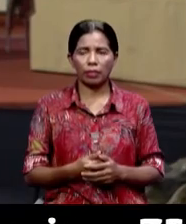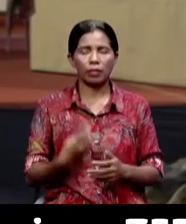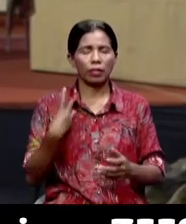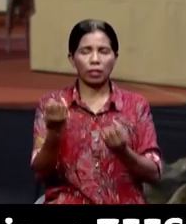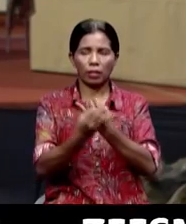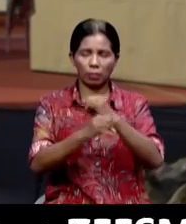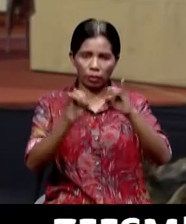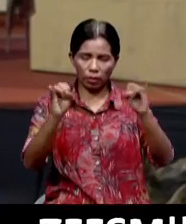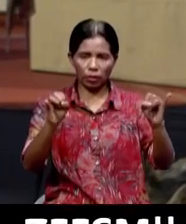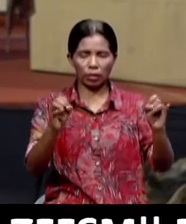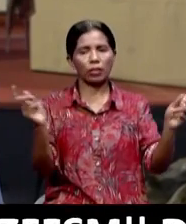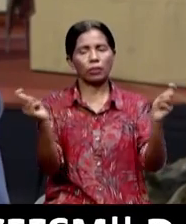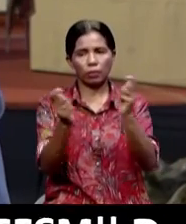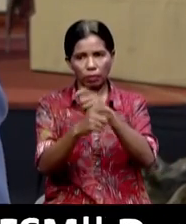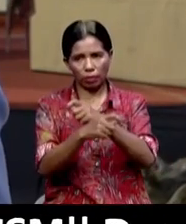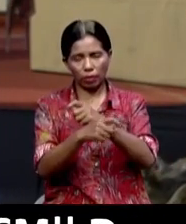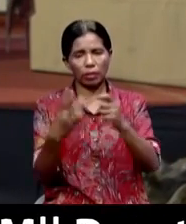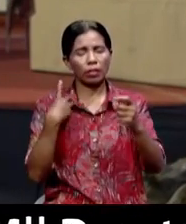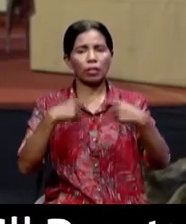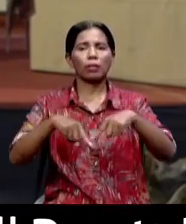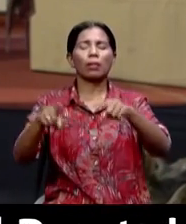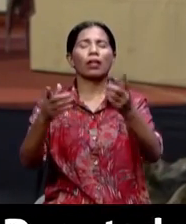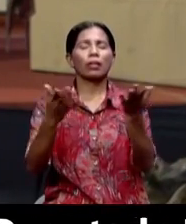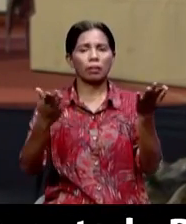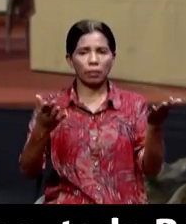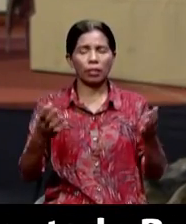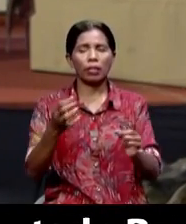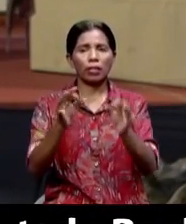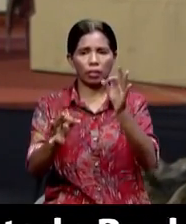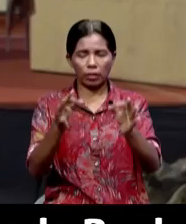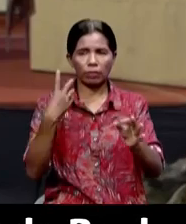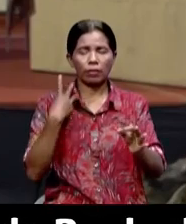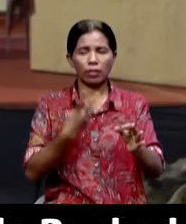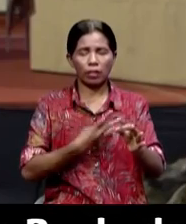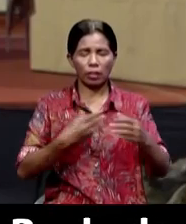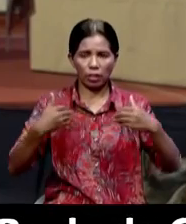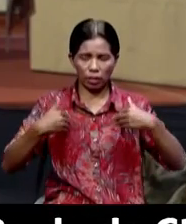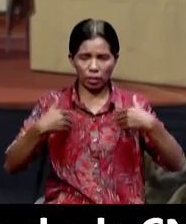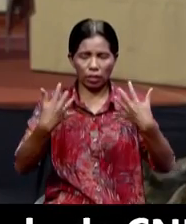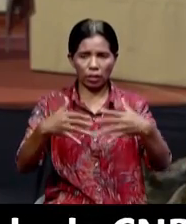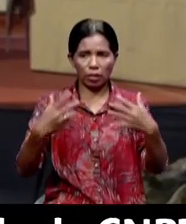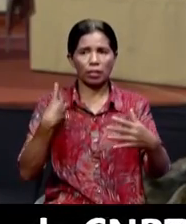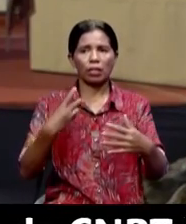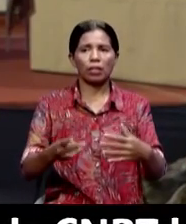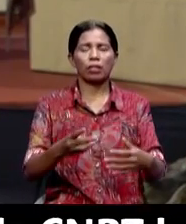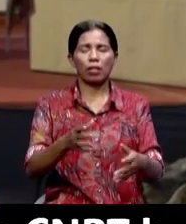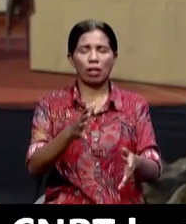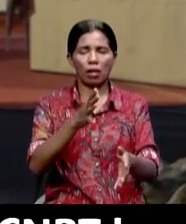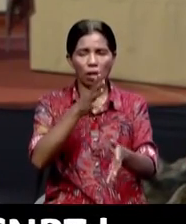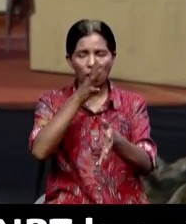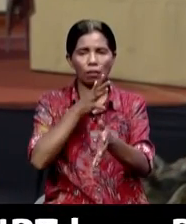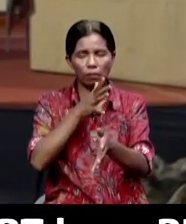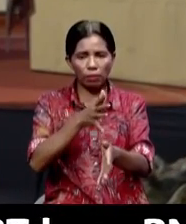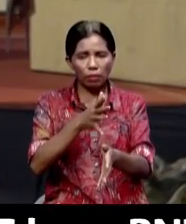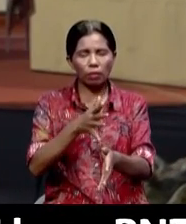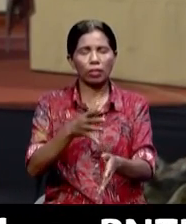Pós-independência, transição. Ita tubanebe. Se ita iha crise ida, itnia bo iha cultura ida, identidade